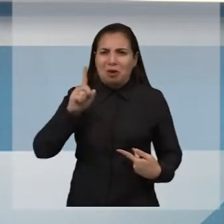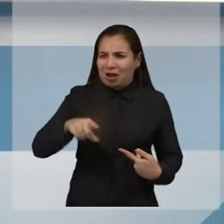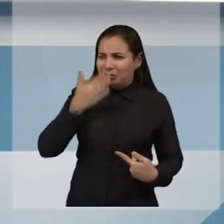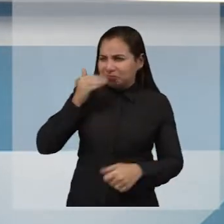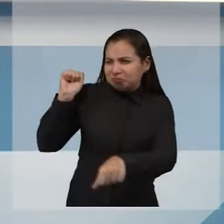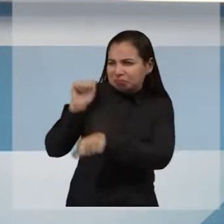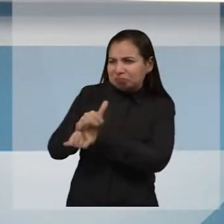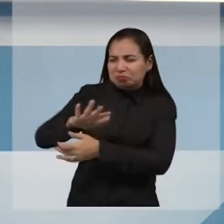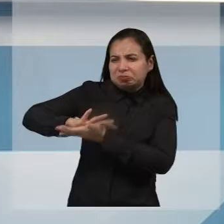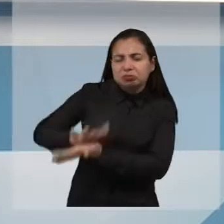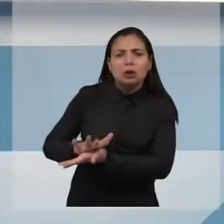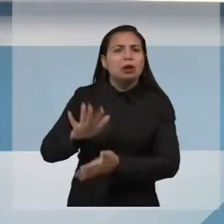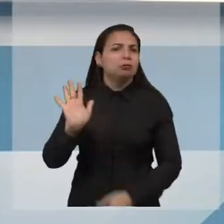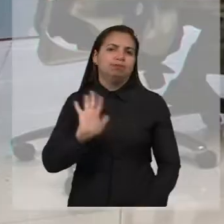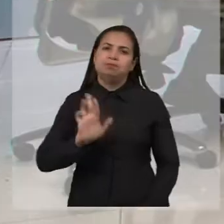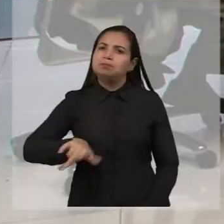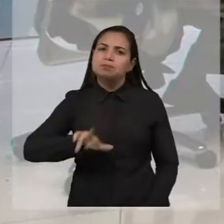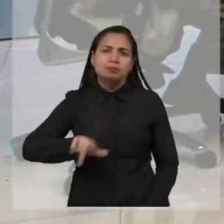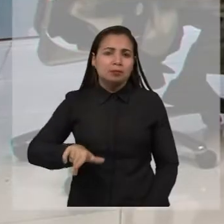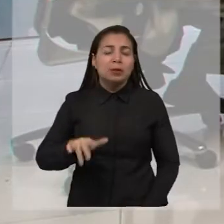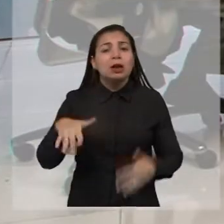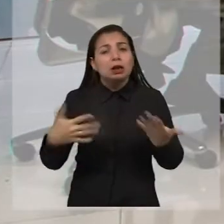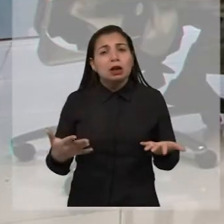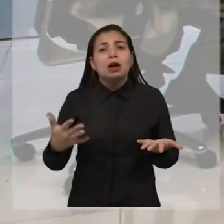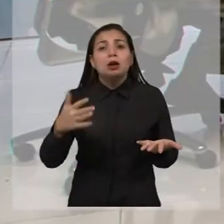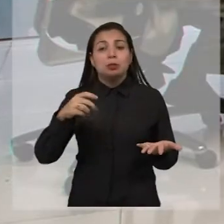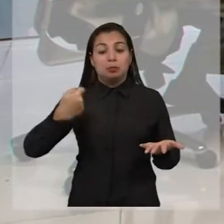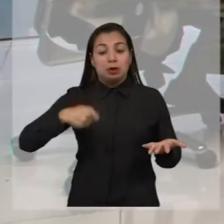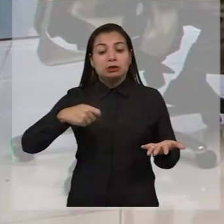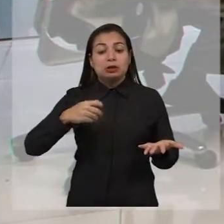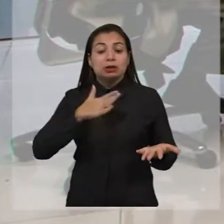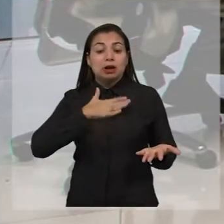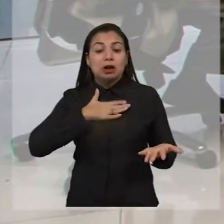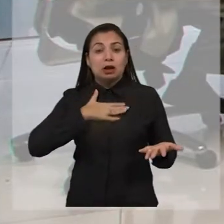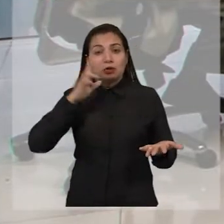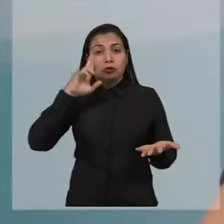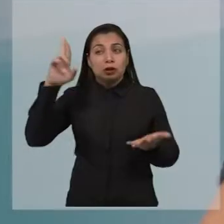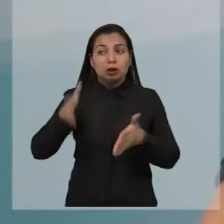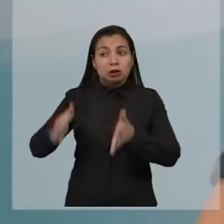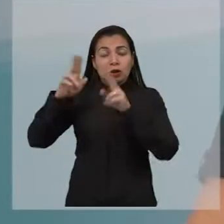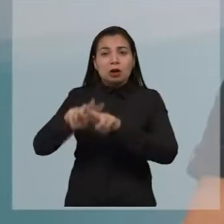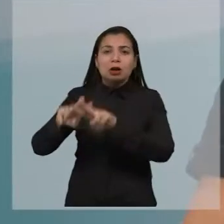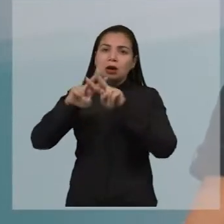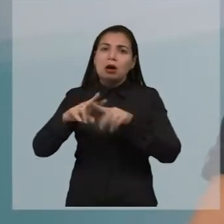como um bicho. Então isso tem muito a ver com a parte gerencial, né?